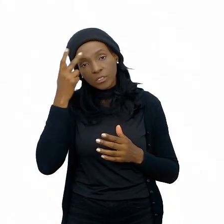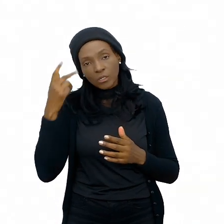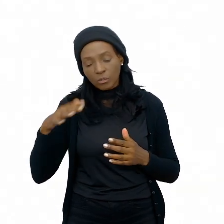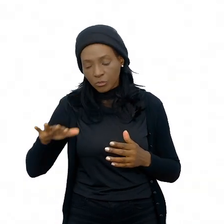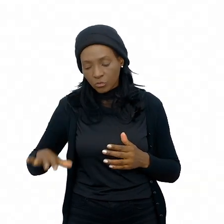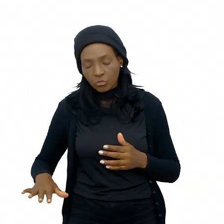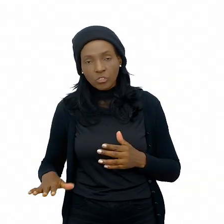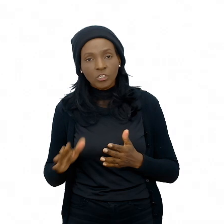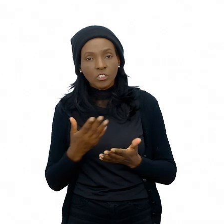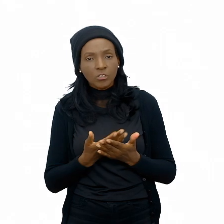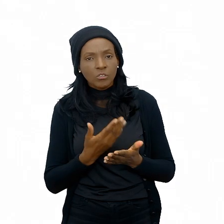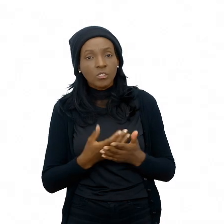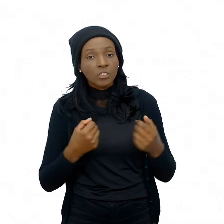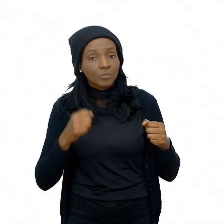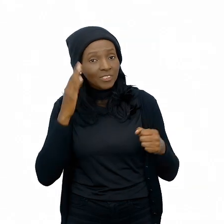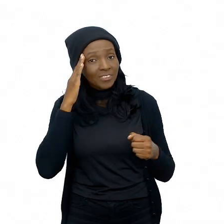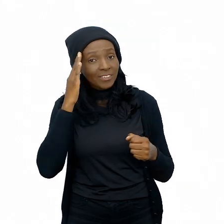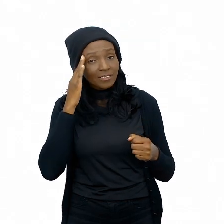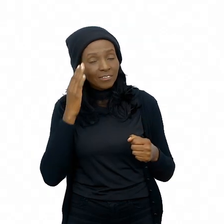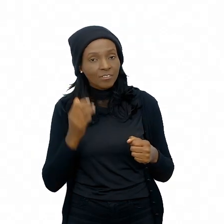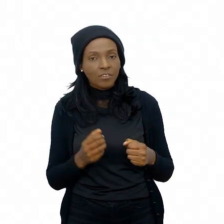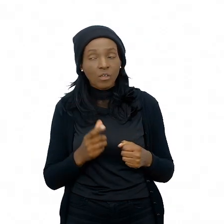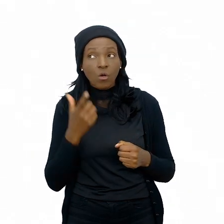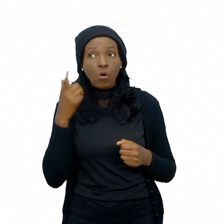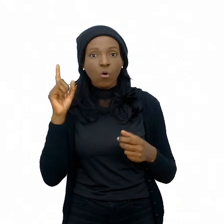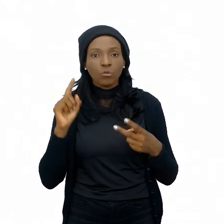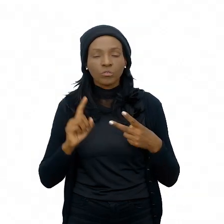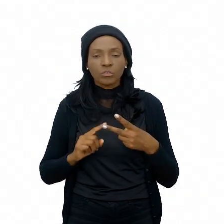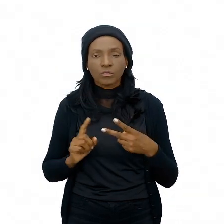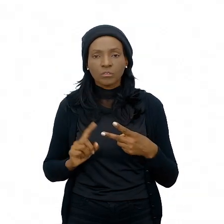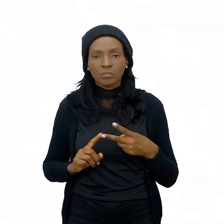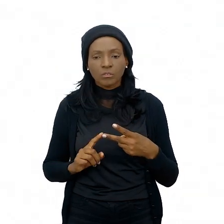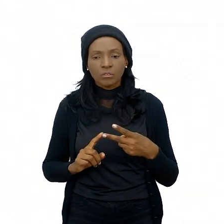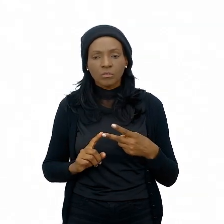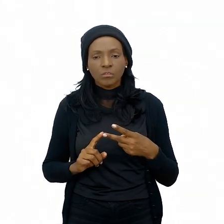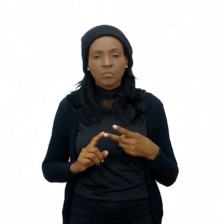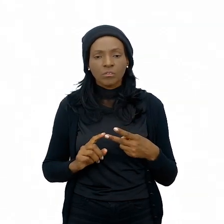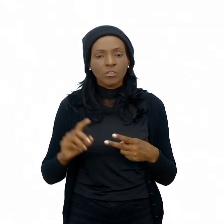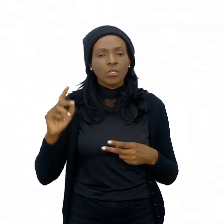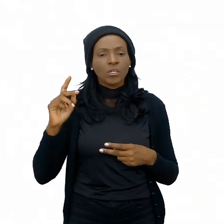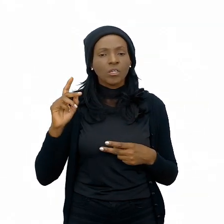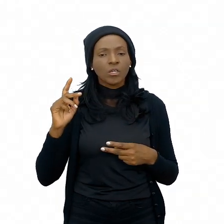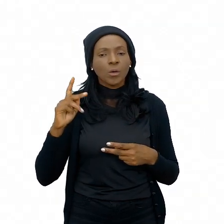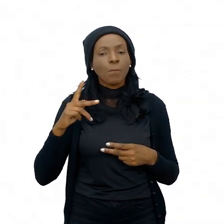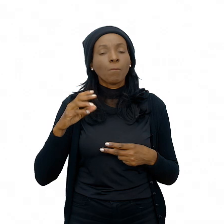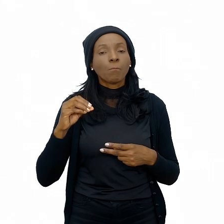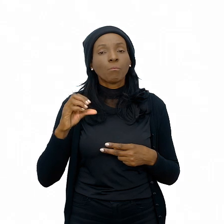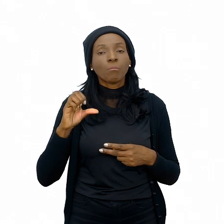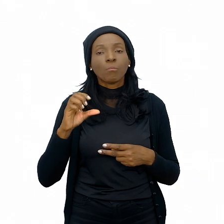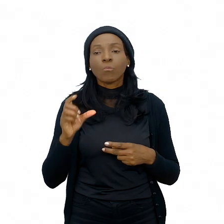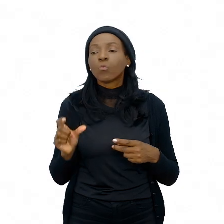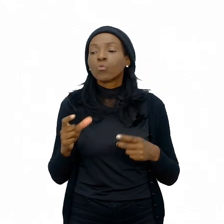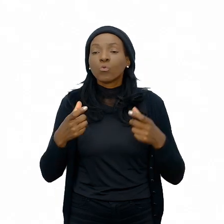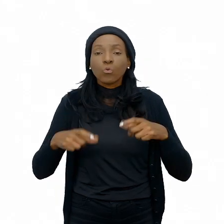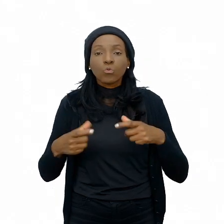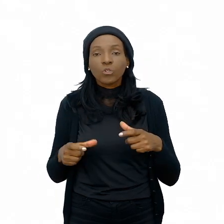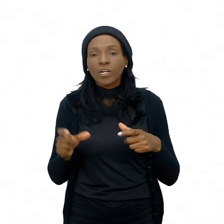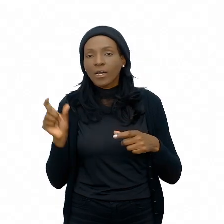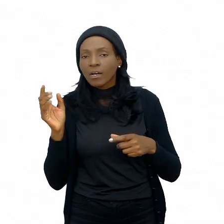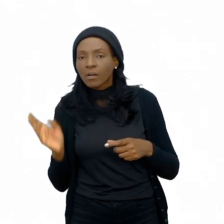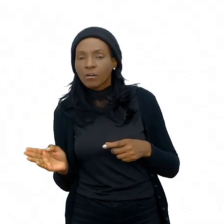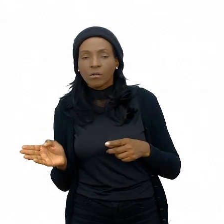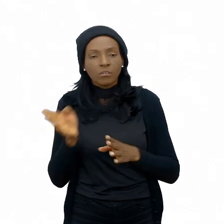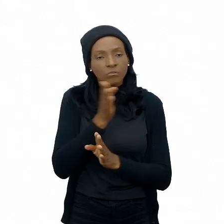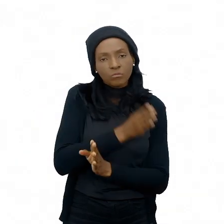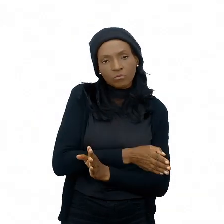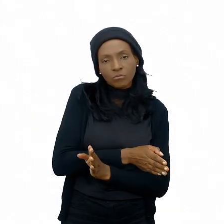essa característica. Outra característica é posicional. Dependendo da posição que o algarismo